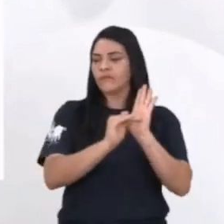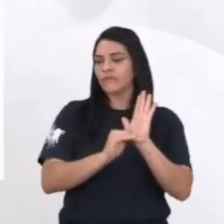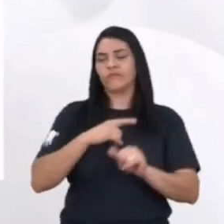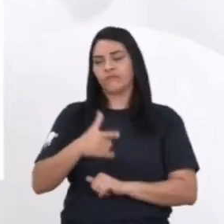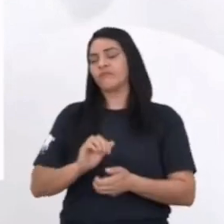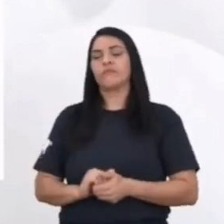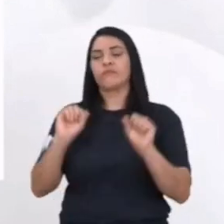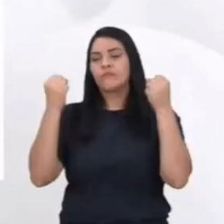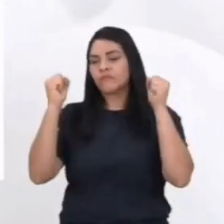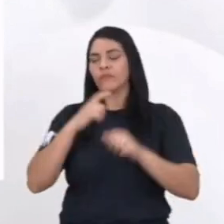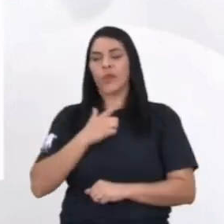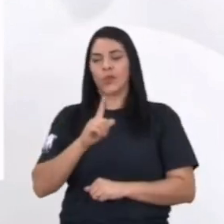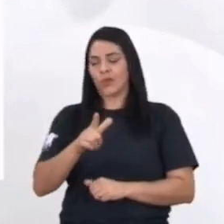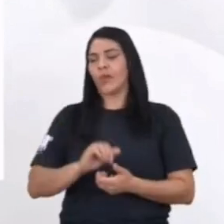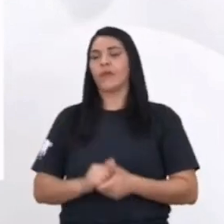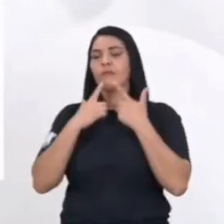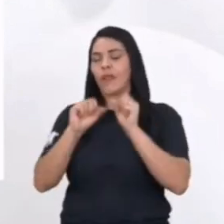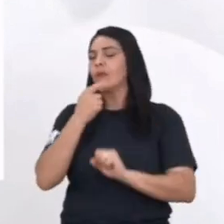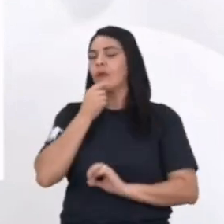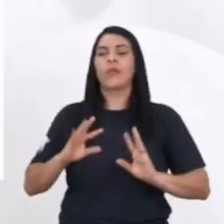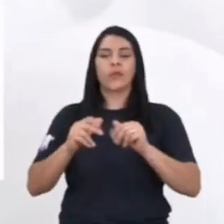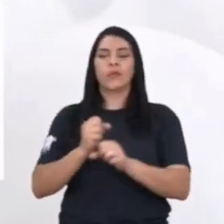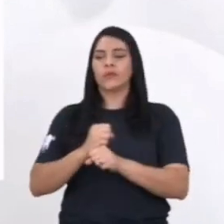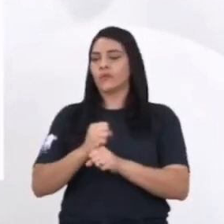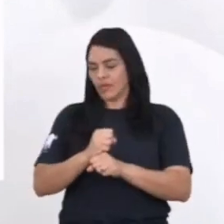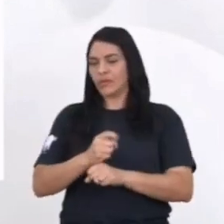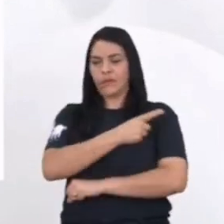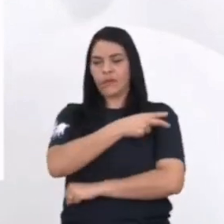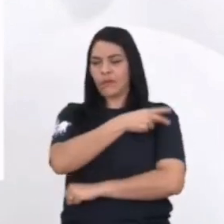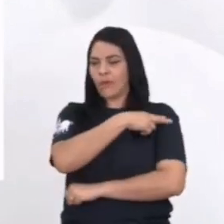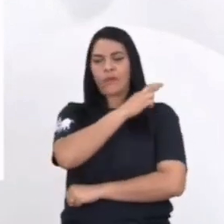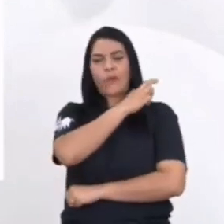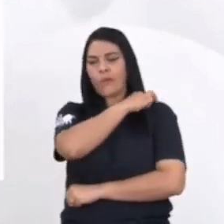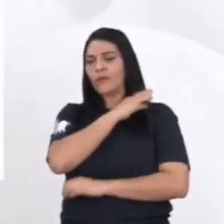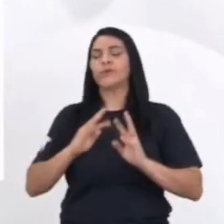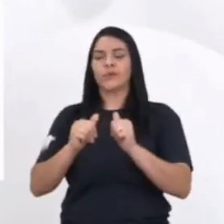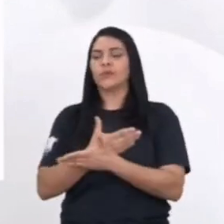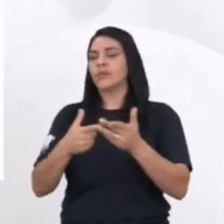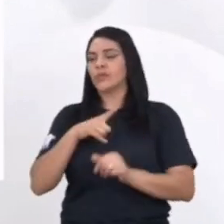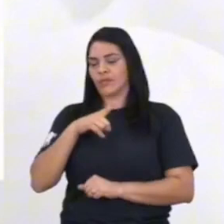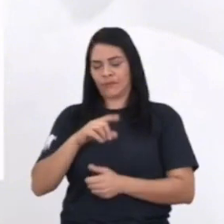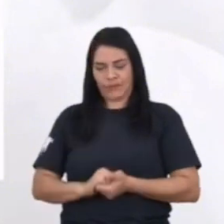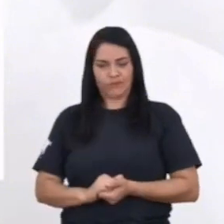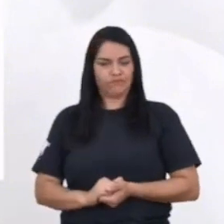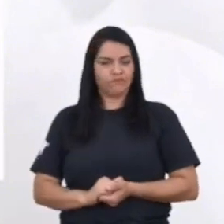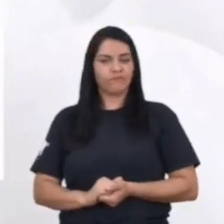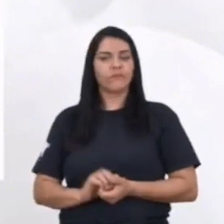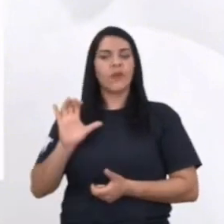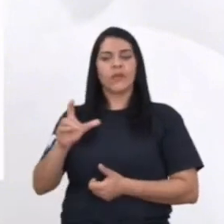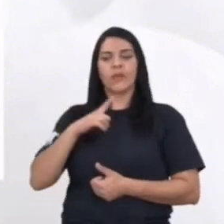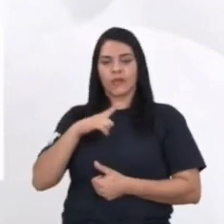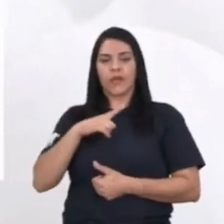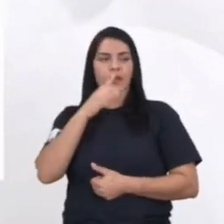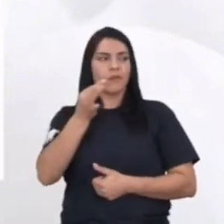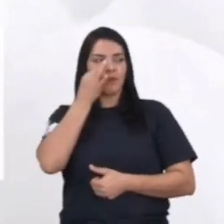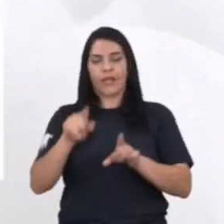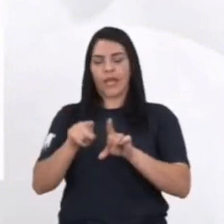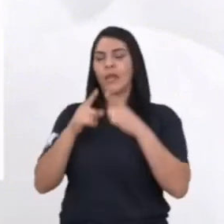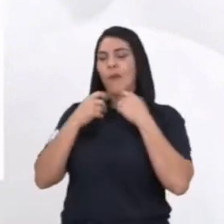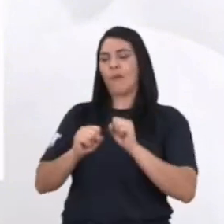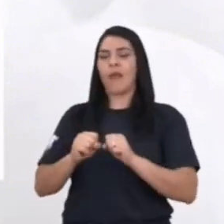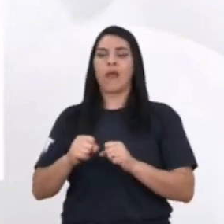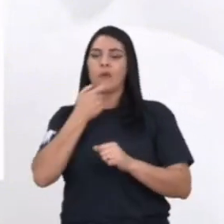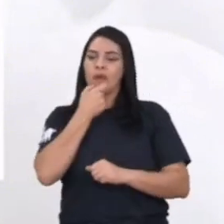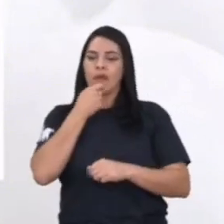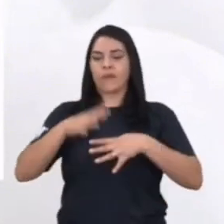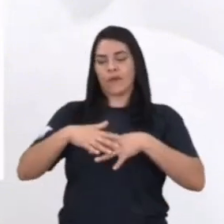tarefas para educação física e há tarefas para língua inglesa em todos os anos série, né, desses que a gente atende como Tarefa SP. Dessa forma, ali tem uma observação em língua inglesa e matemática, que as